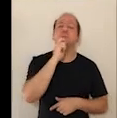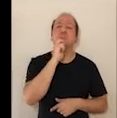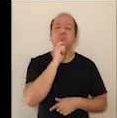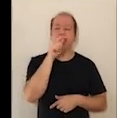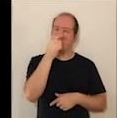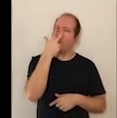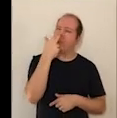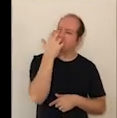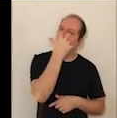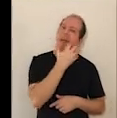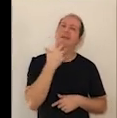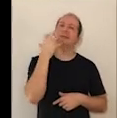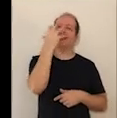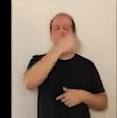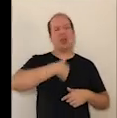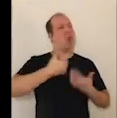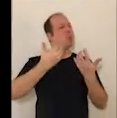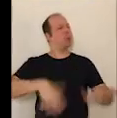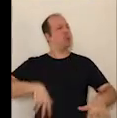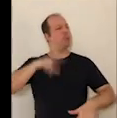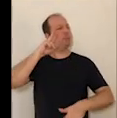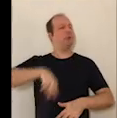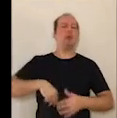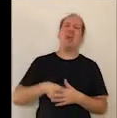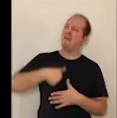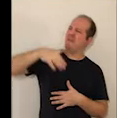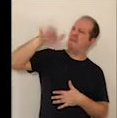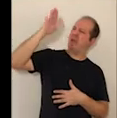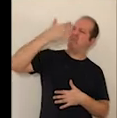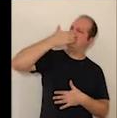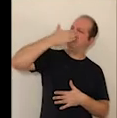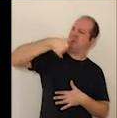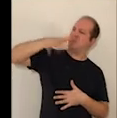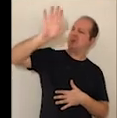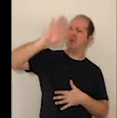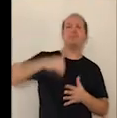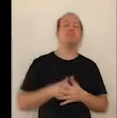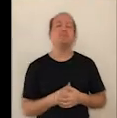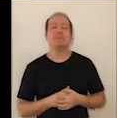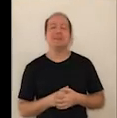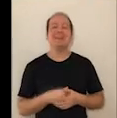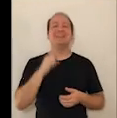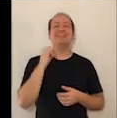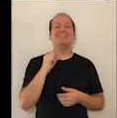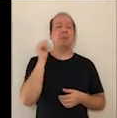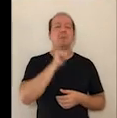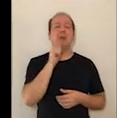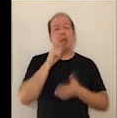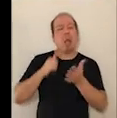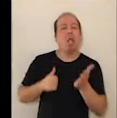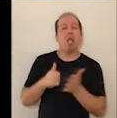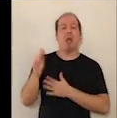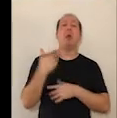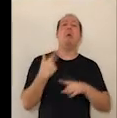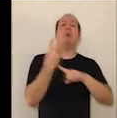clientes. Deve estar apaixonada, senhor. Eu não quero vê-la. Mande aquela marafonda embora, agora. Quem consegue mandar embora uma mulher à